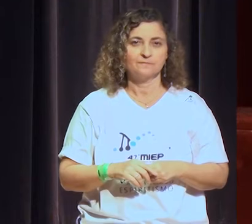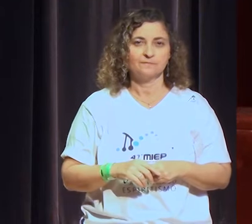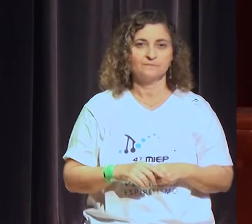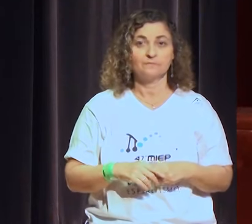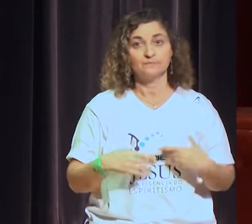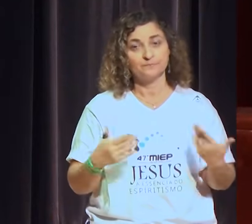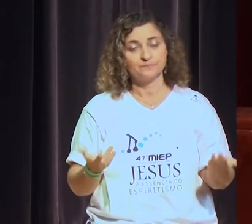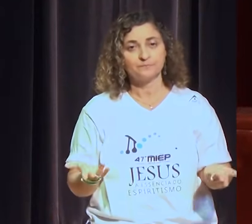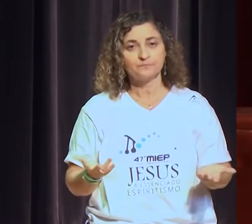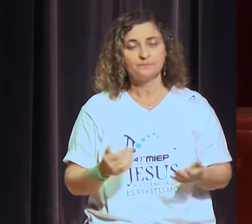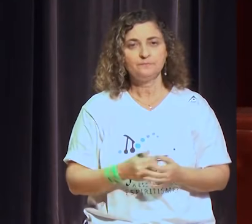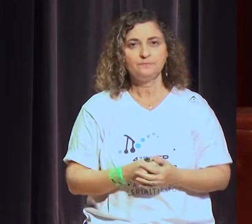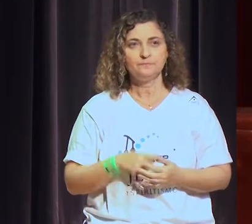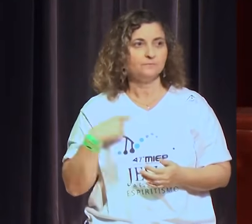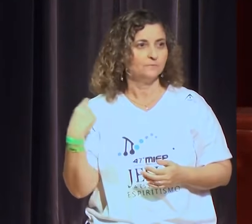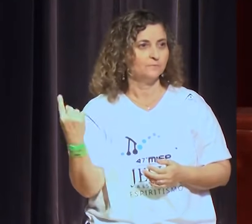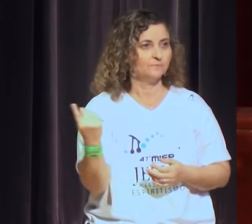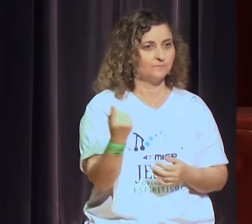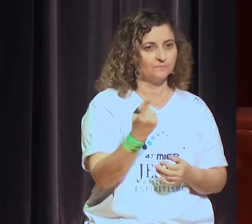Claro.